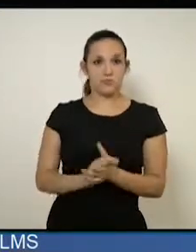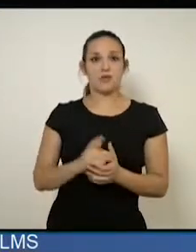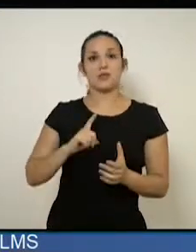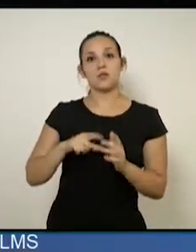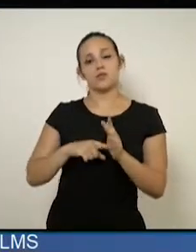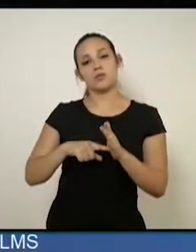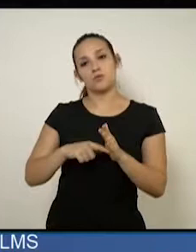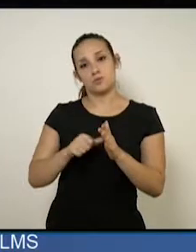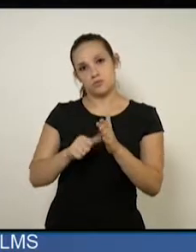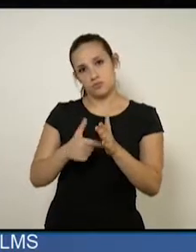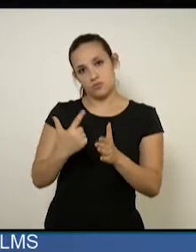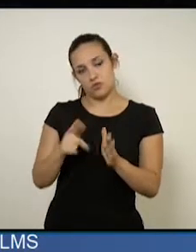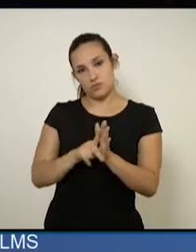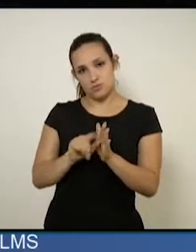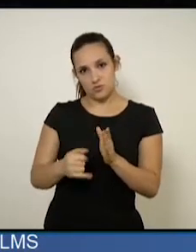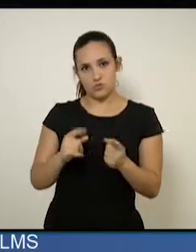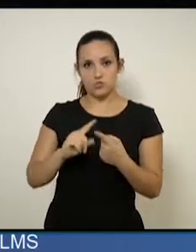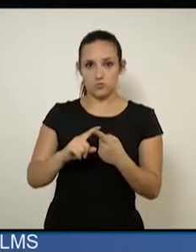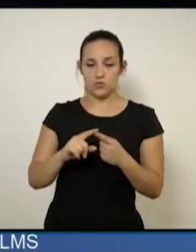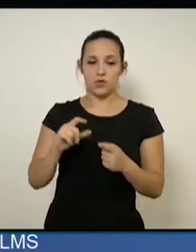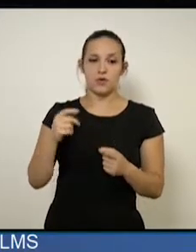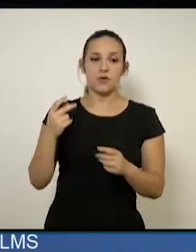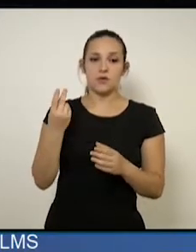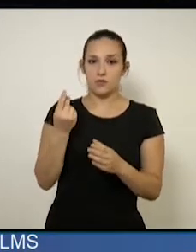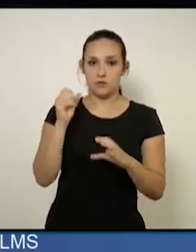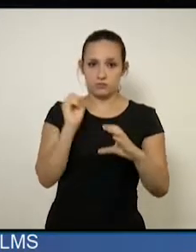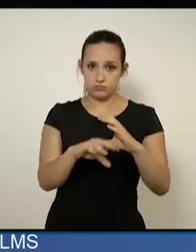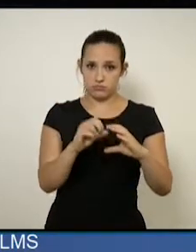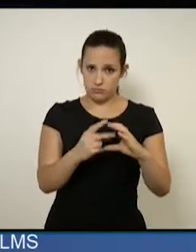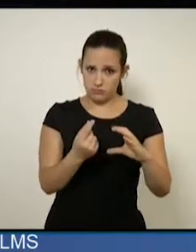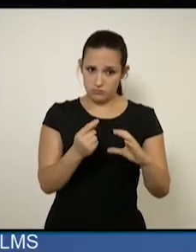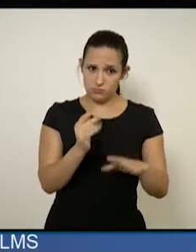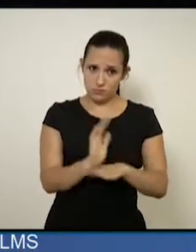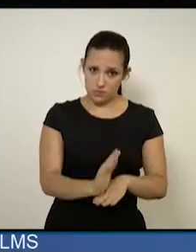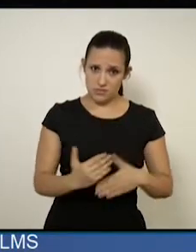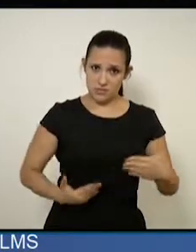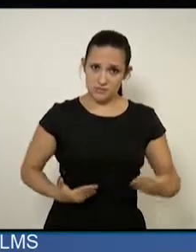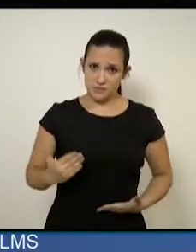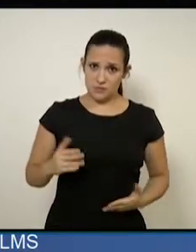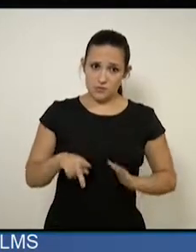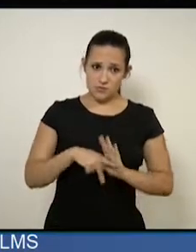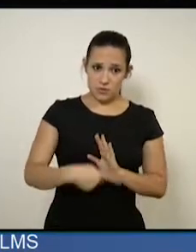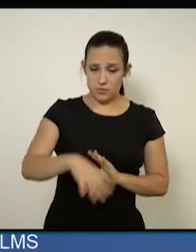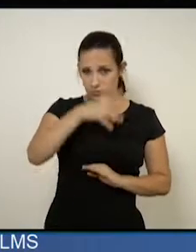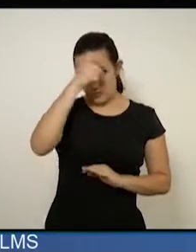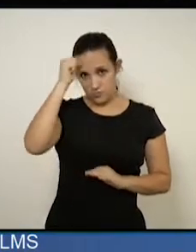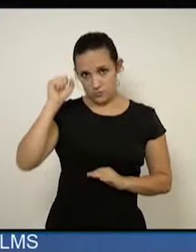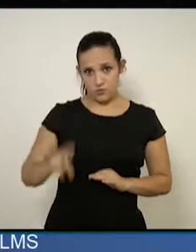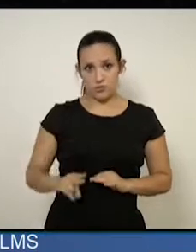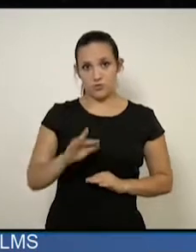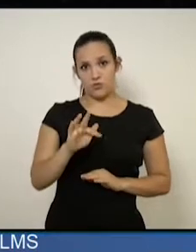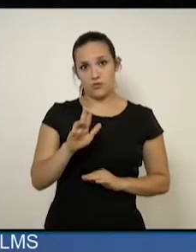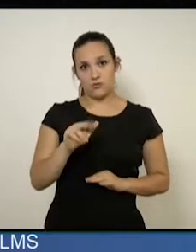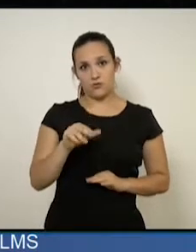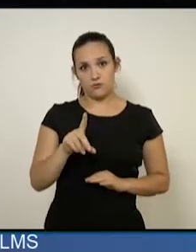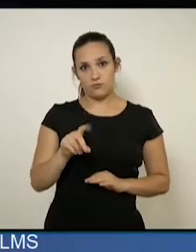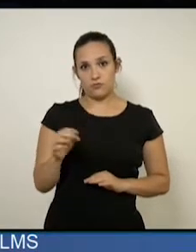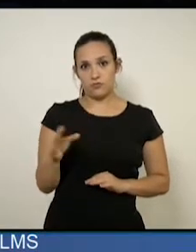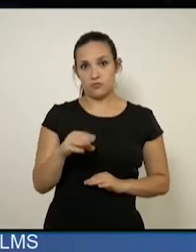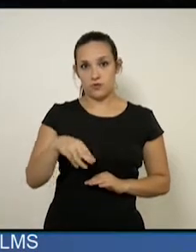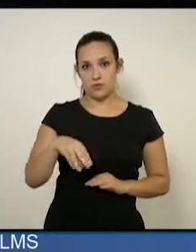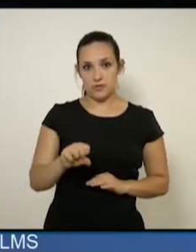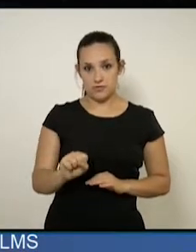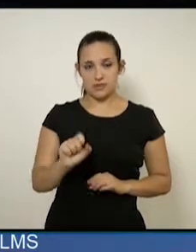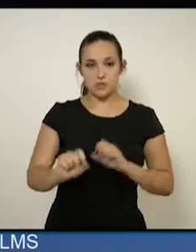para a Universalização do Acesso a Serviços de Telecomunicações do Estado de Mato Grosso do Sul, Fundo MS, para a execução